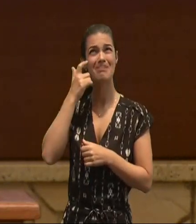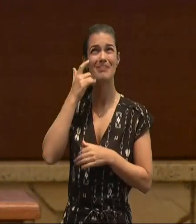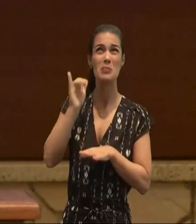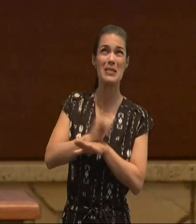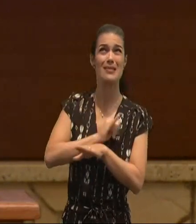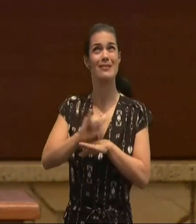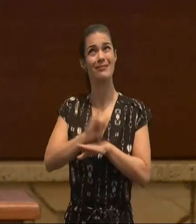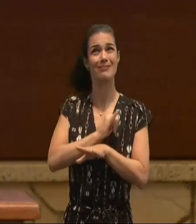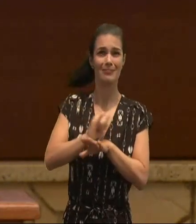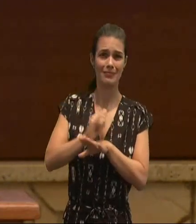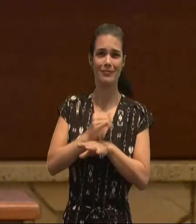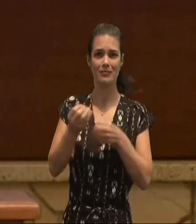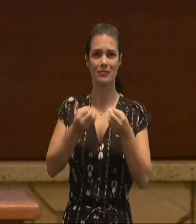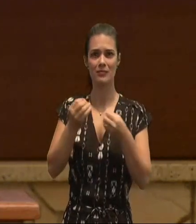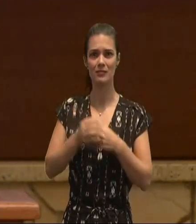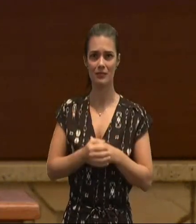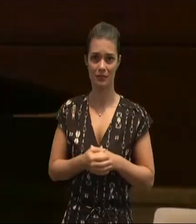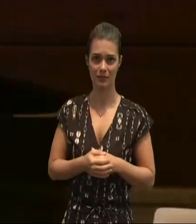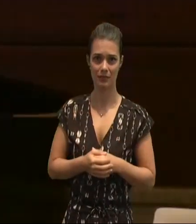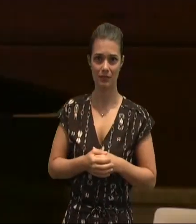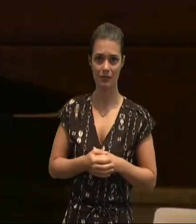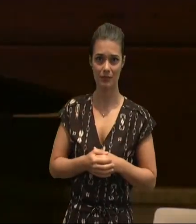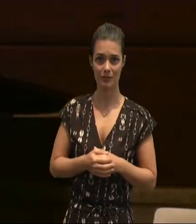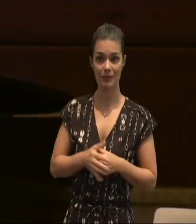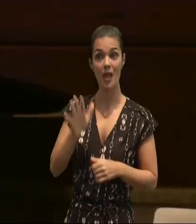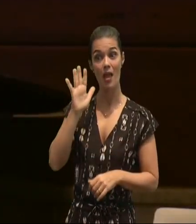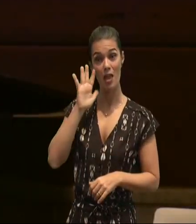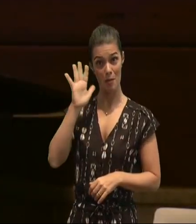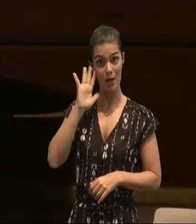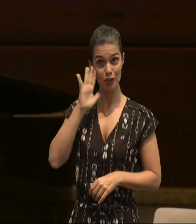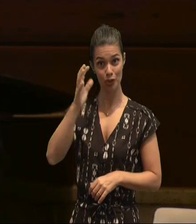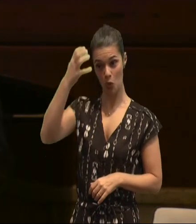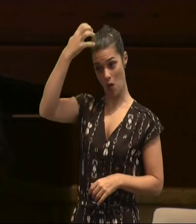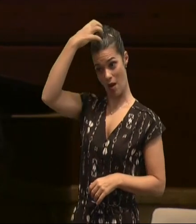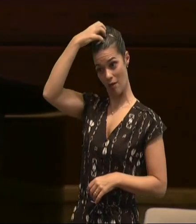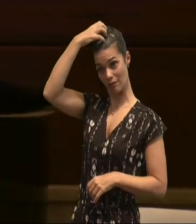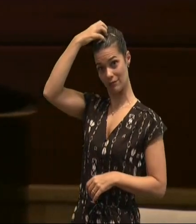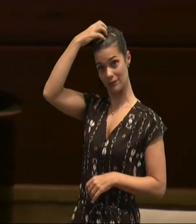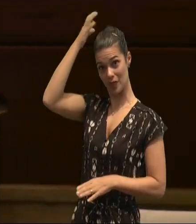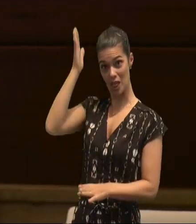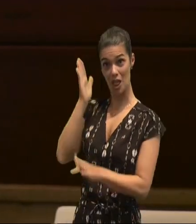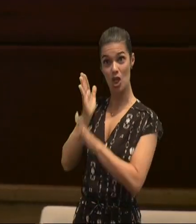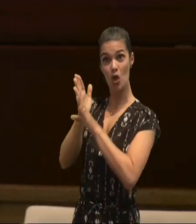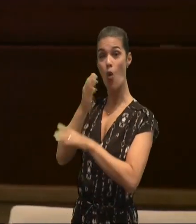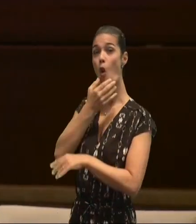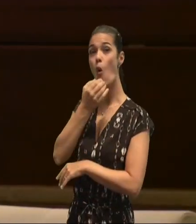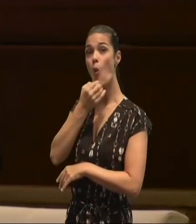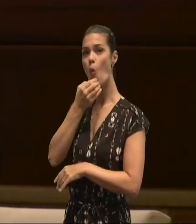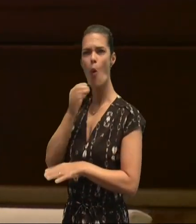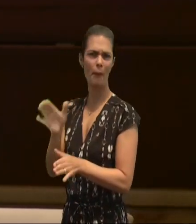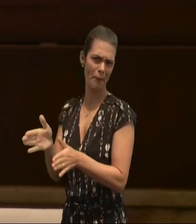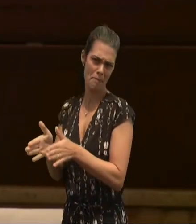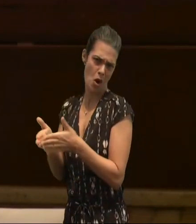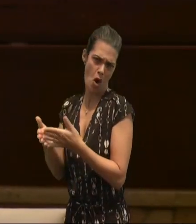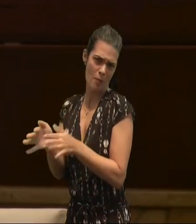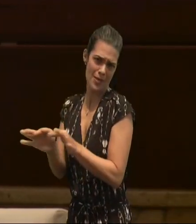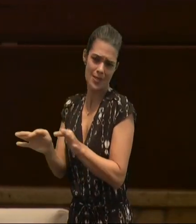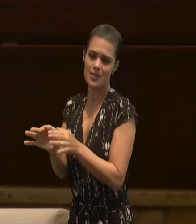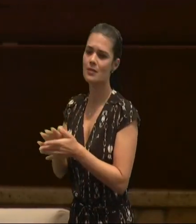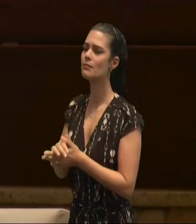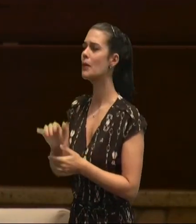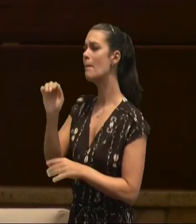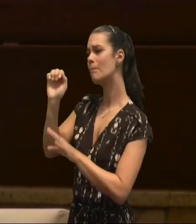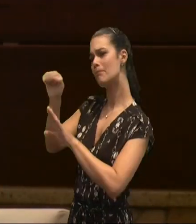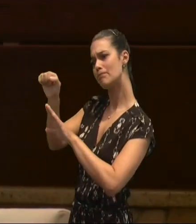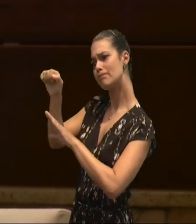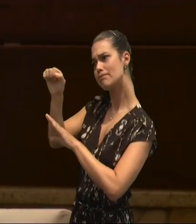Imagine o rei chega diante de um homem simples, pobre, e bate na sua porta e diz